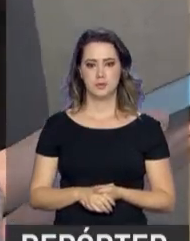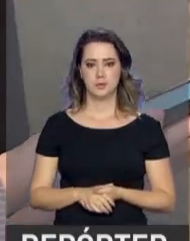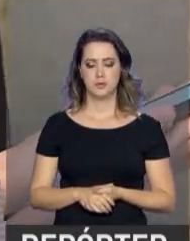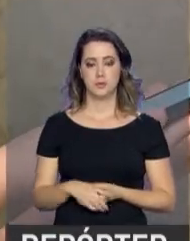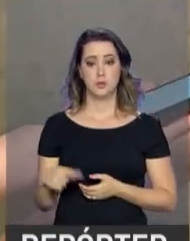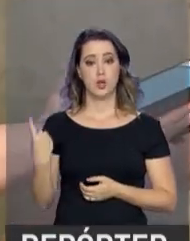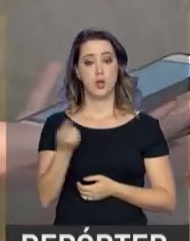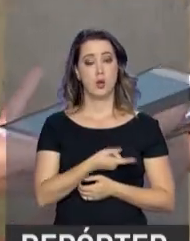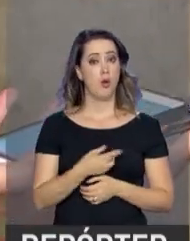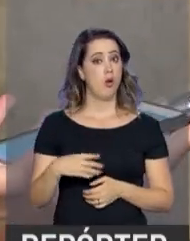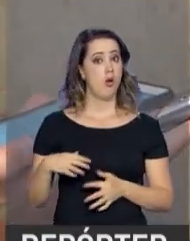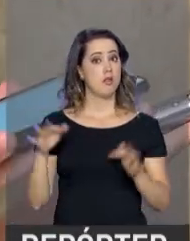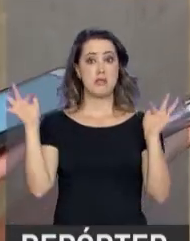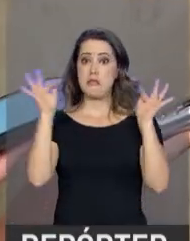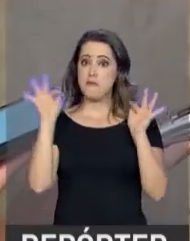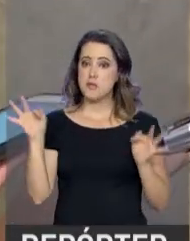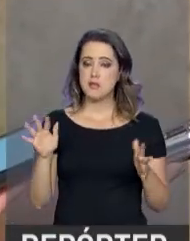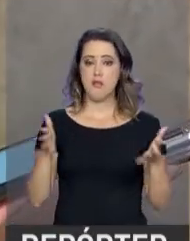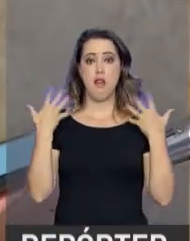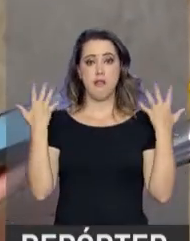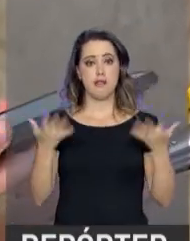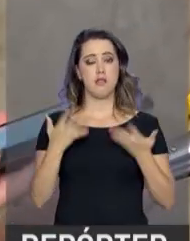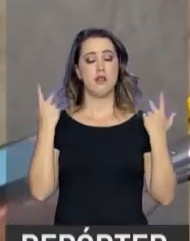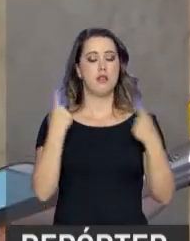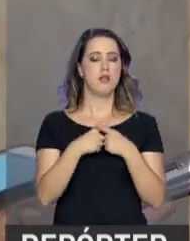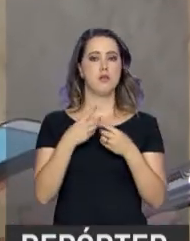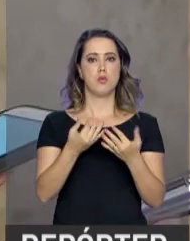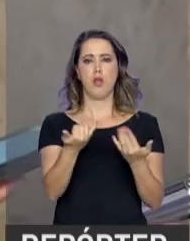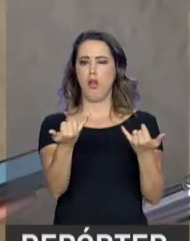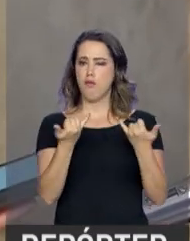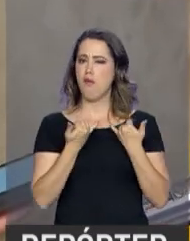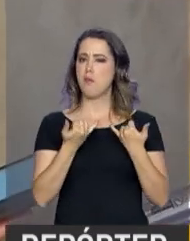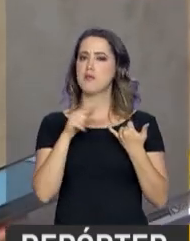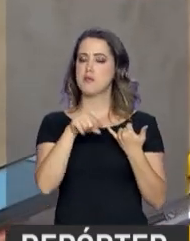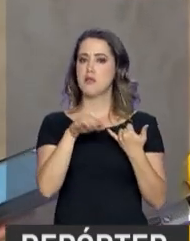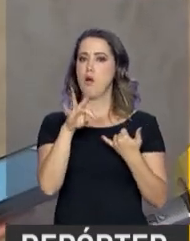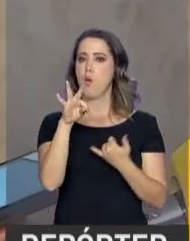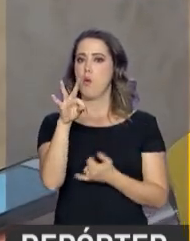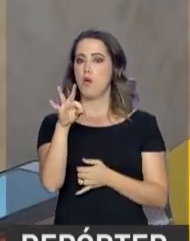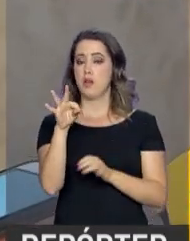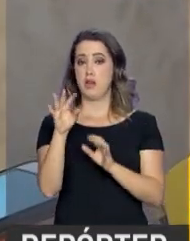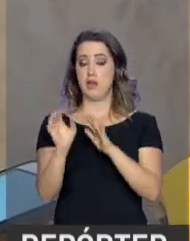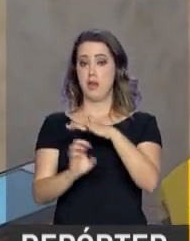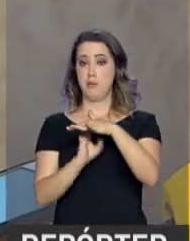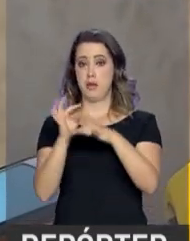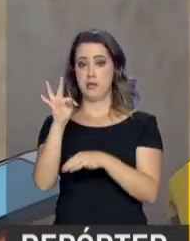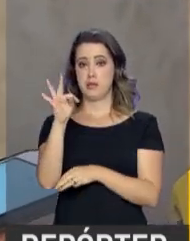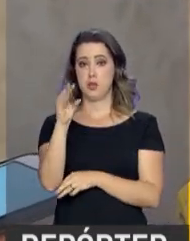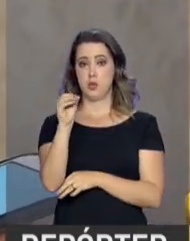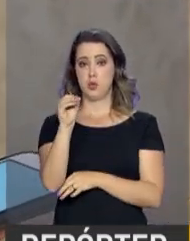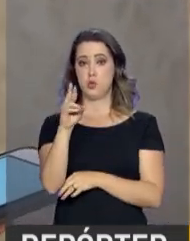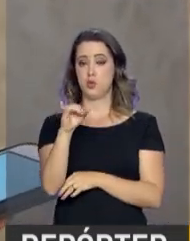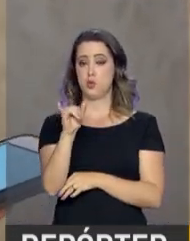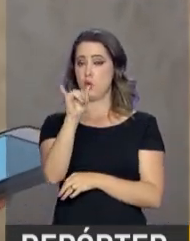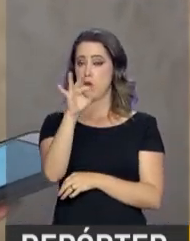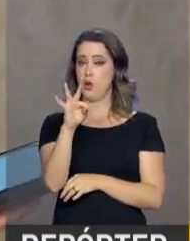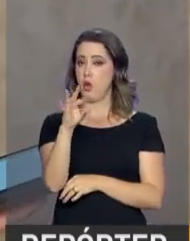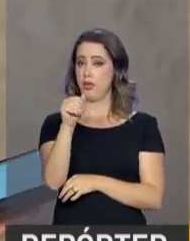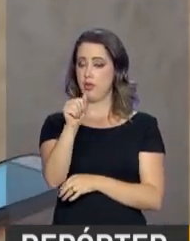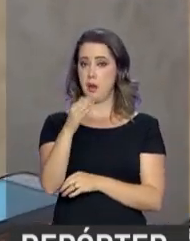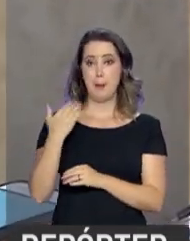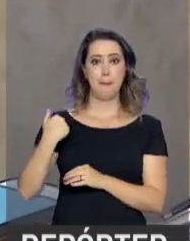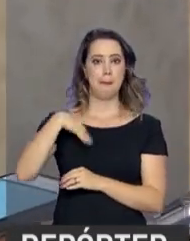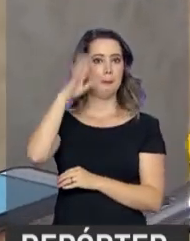recebemos com muita alegria o anúncio da toyota de implementação do seu terceiro turno onde duas das suas fábricas